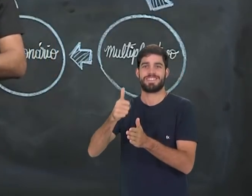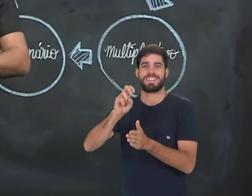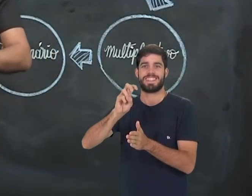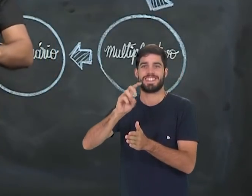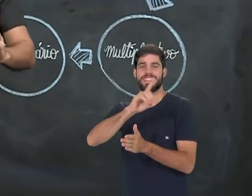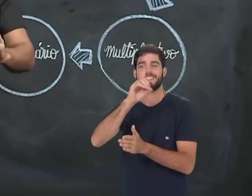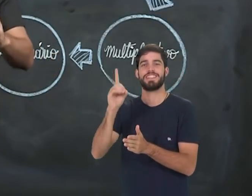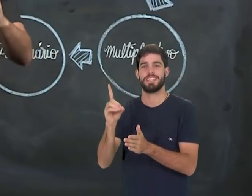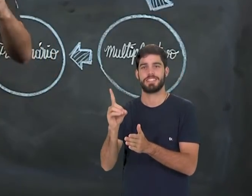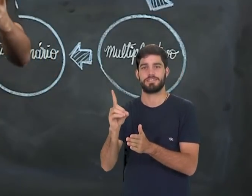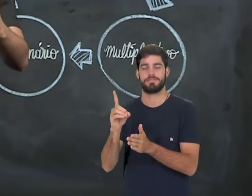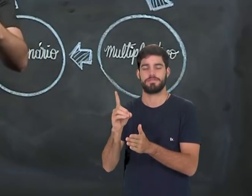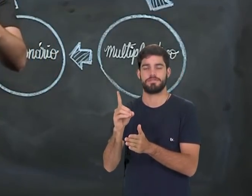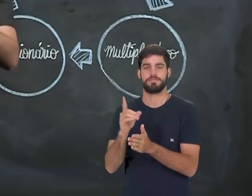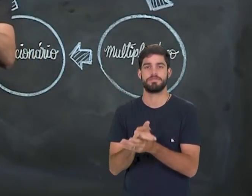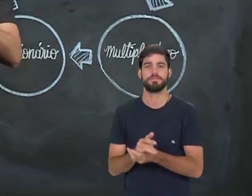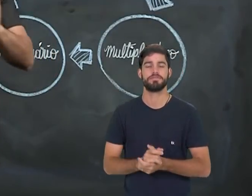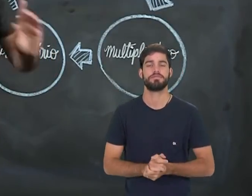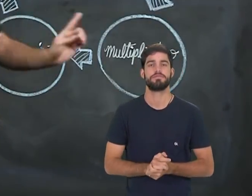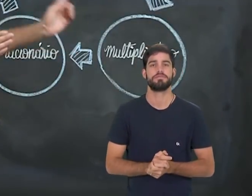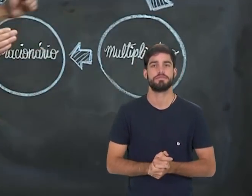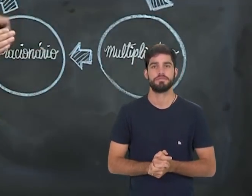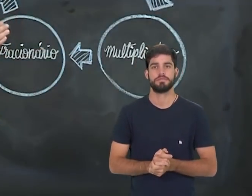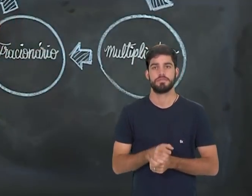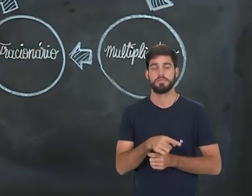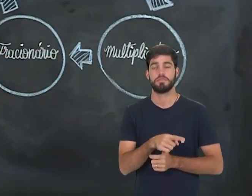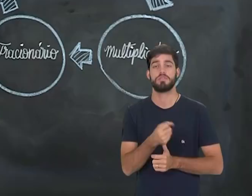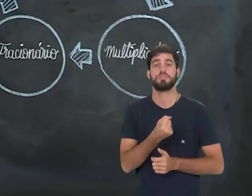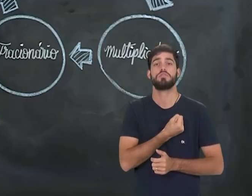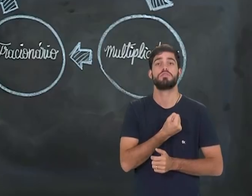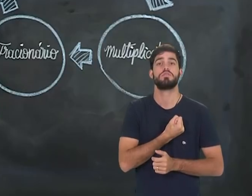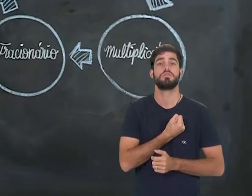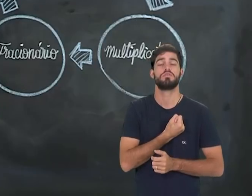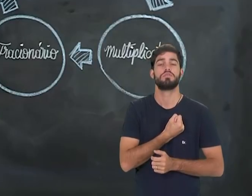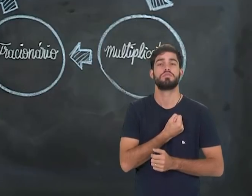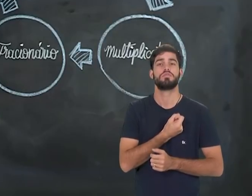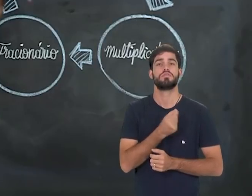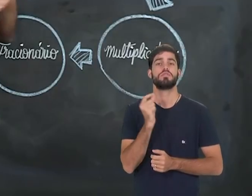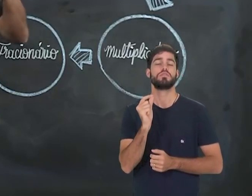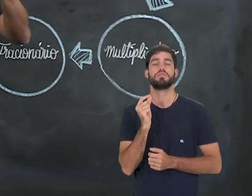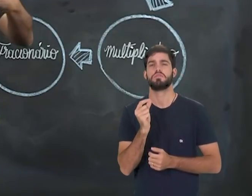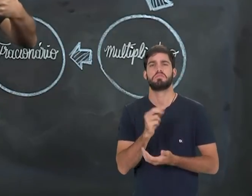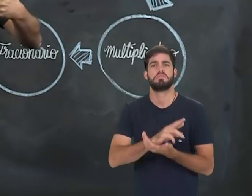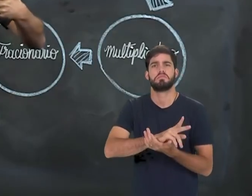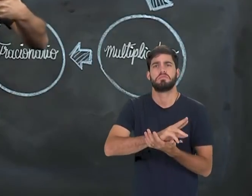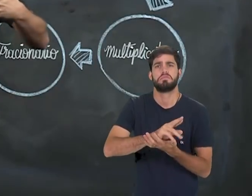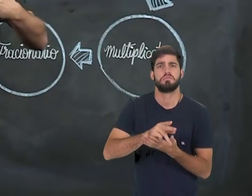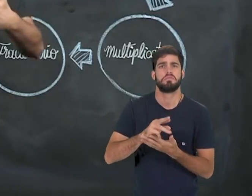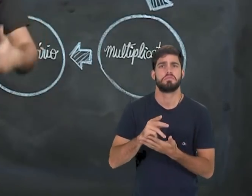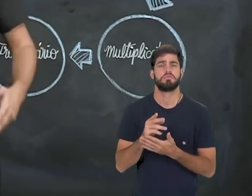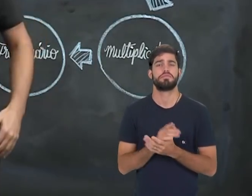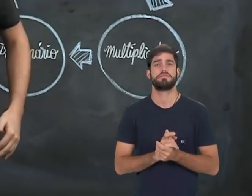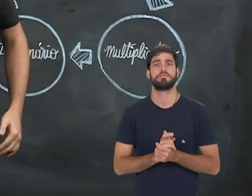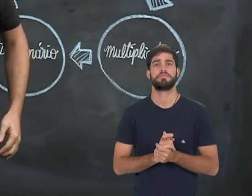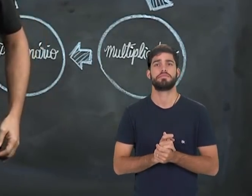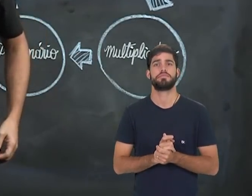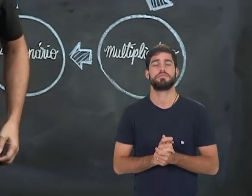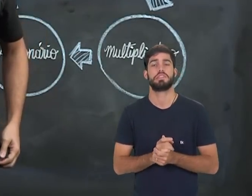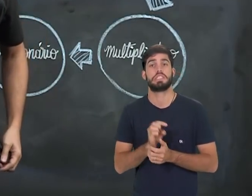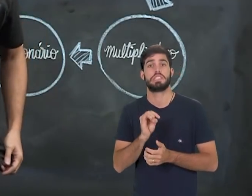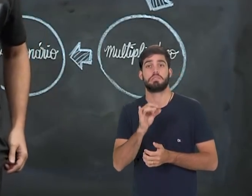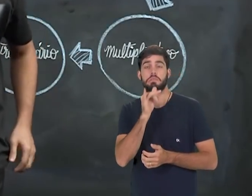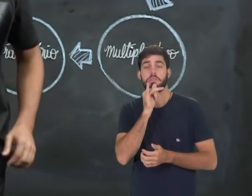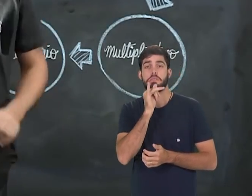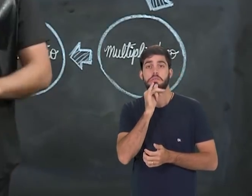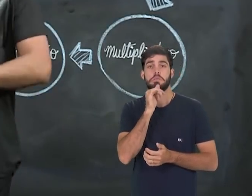uma ideia de grupo, de coletividade. Esses numerais são os numerais coletivos. Existem vários na língua portuguesa. Quando eu marco, por